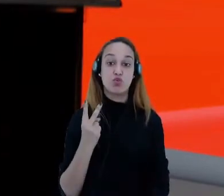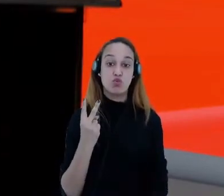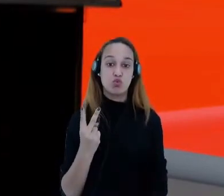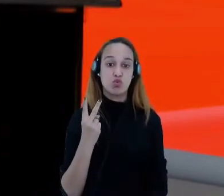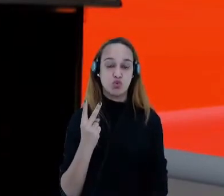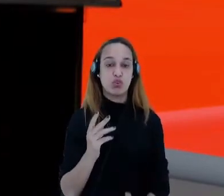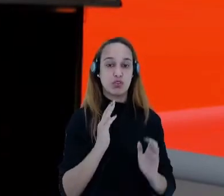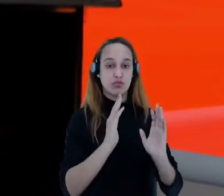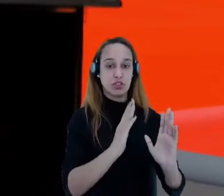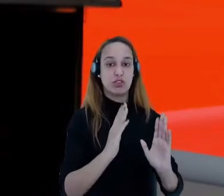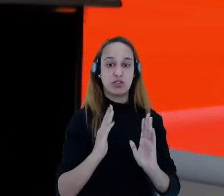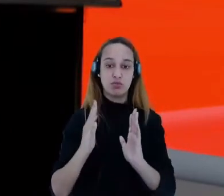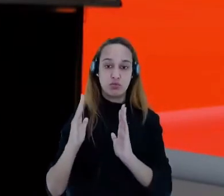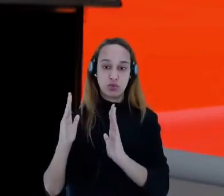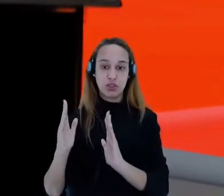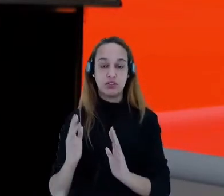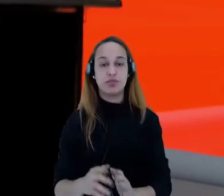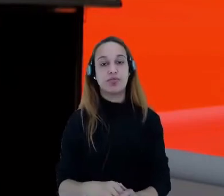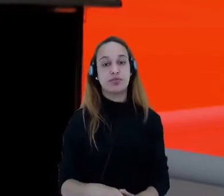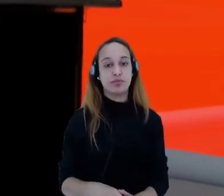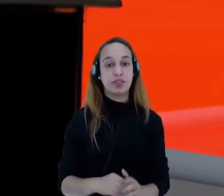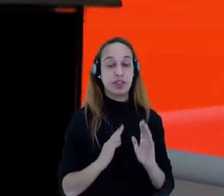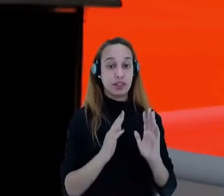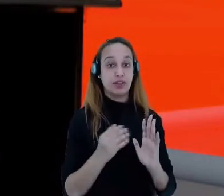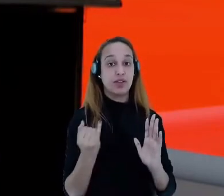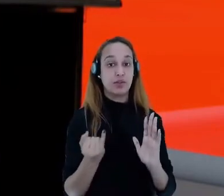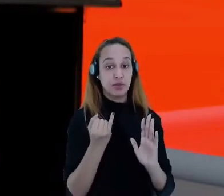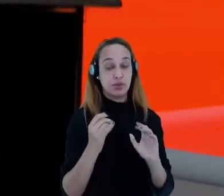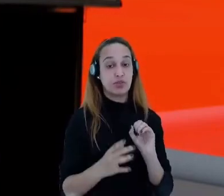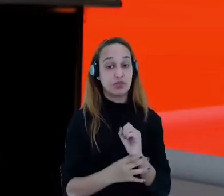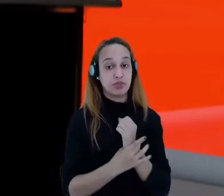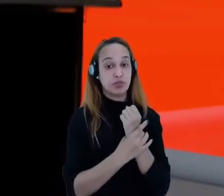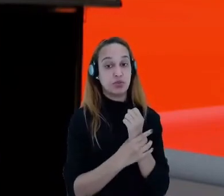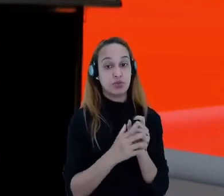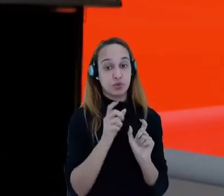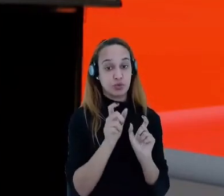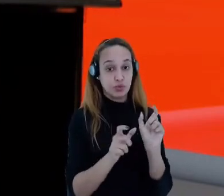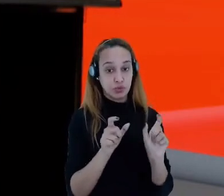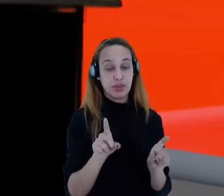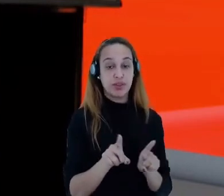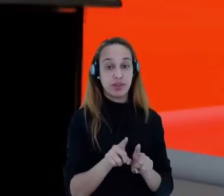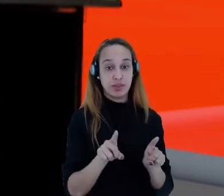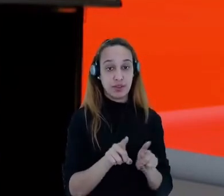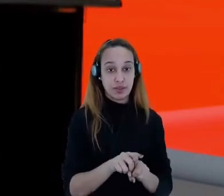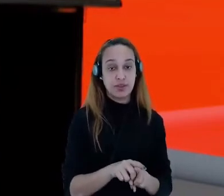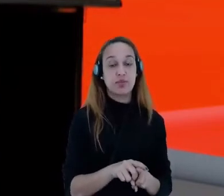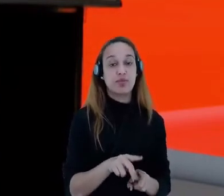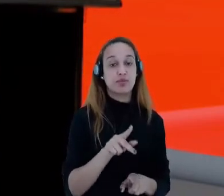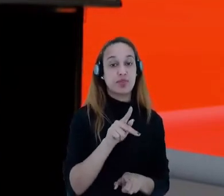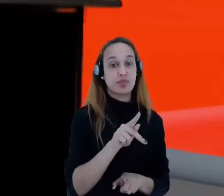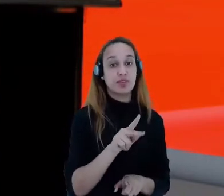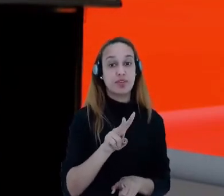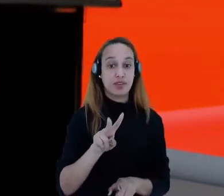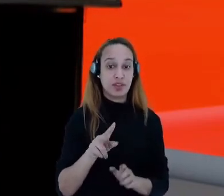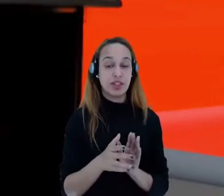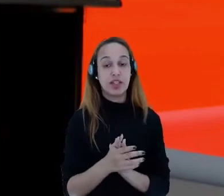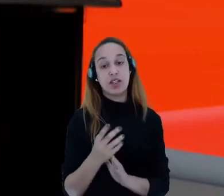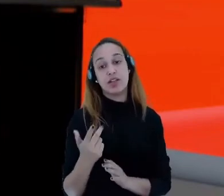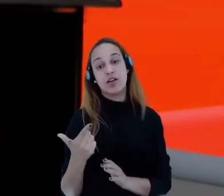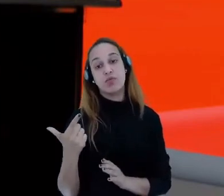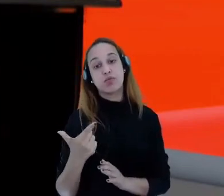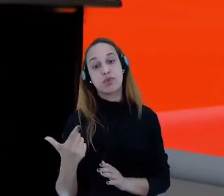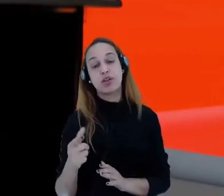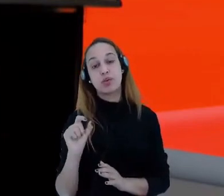da proteção, a importância dos seguros de pessoas e da previdência privada. E painel 2, a ótica do setor de